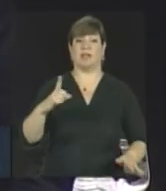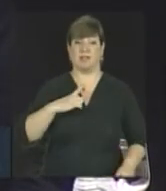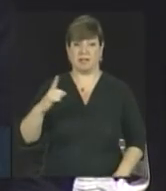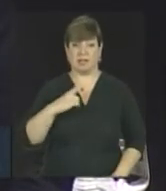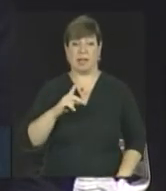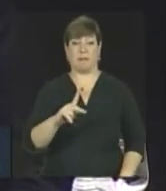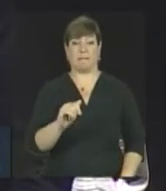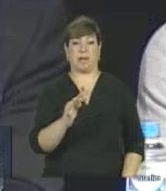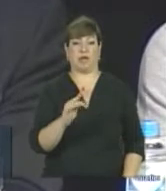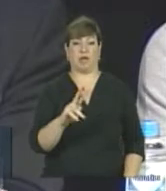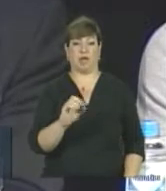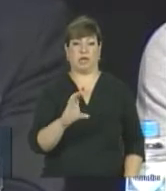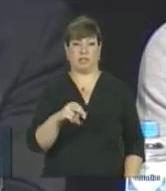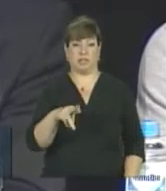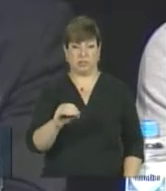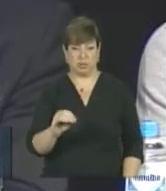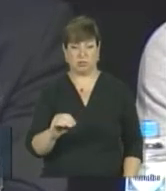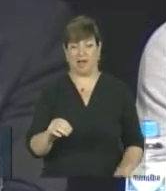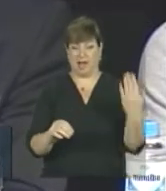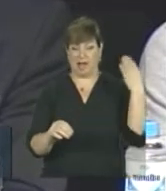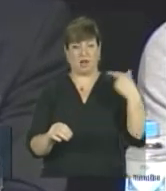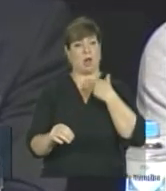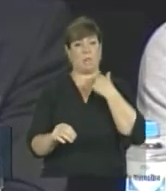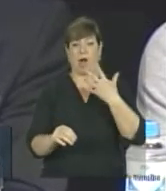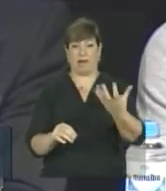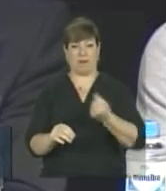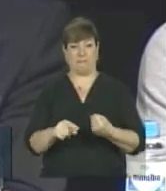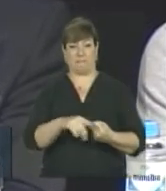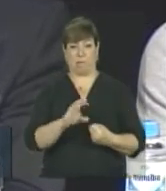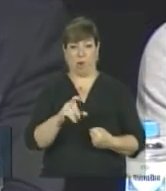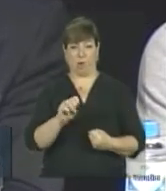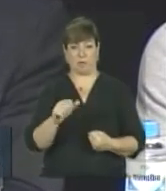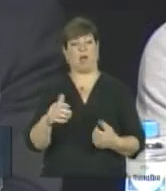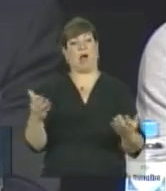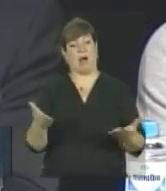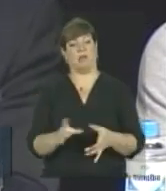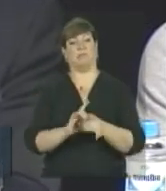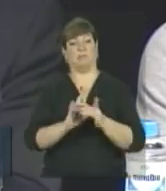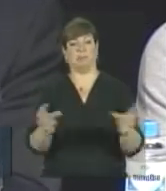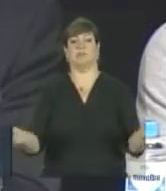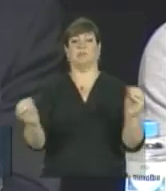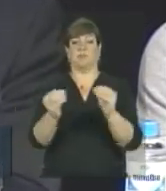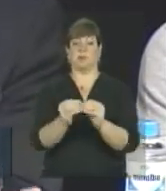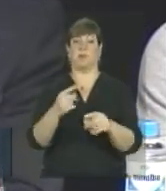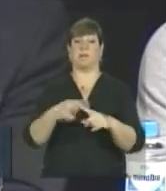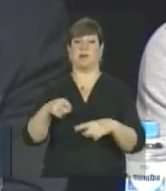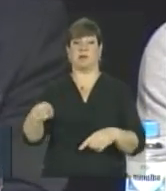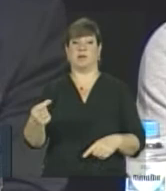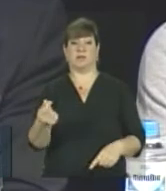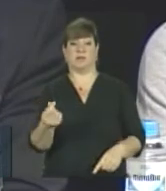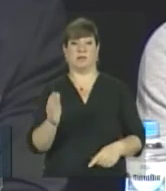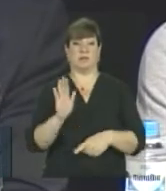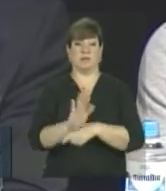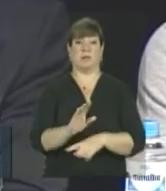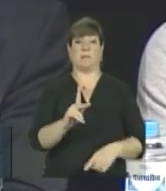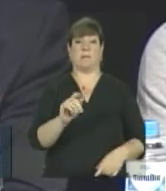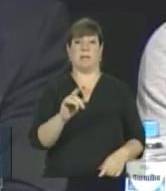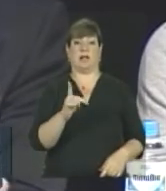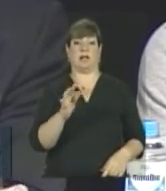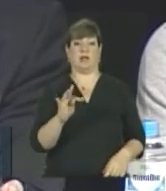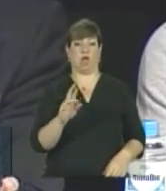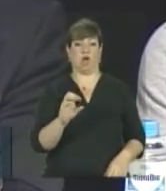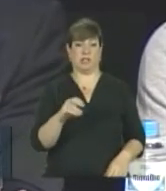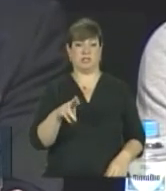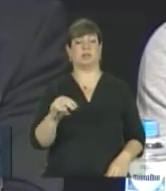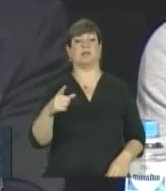patrocínio não precisaria do bolsa, e nós vimos que a realidade não era bem essa, porque o patrocínio, muitas vezes, ele dura um período